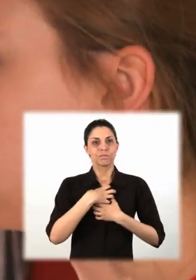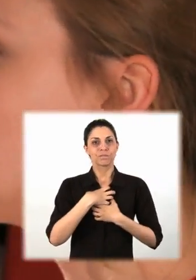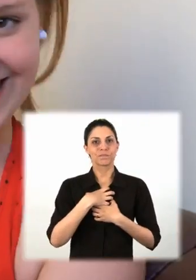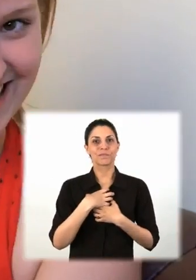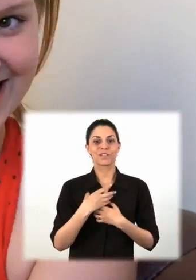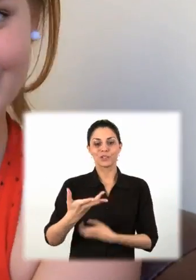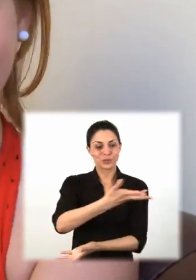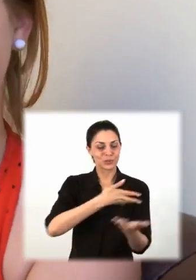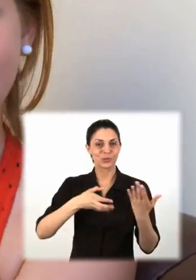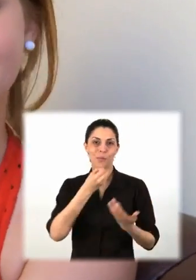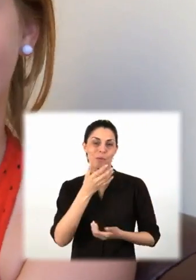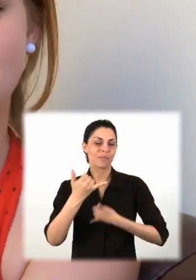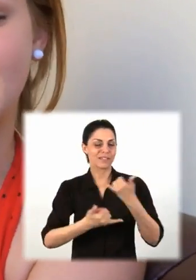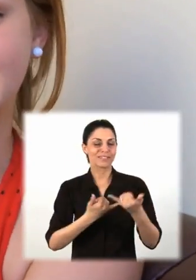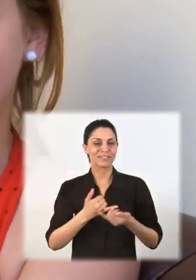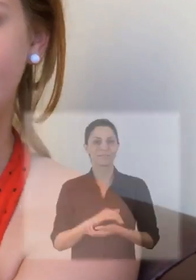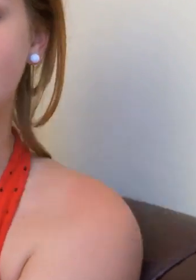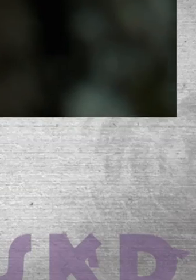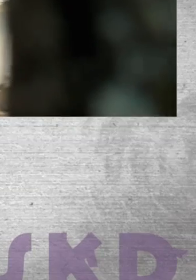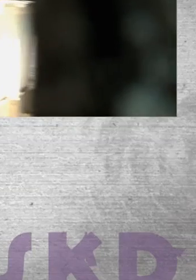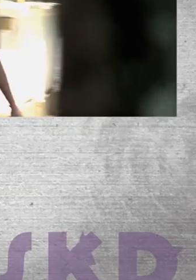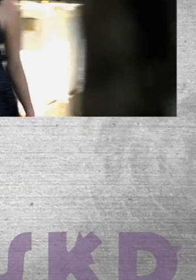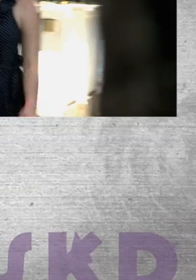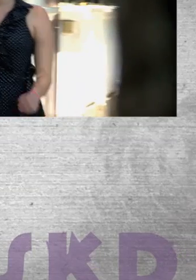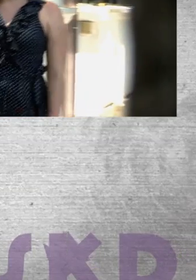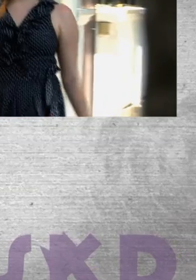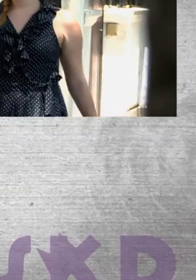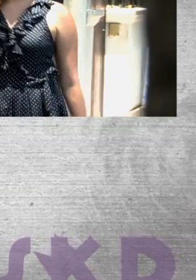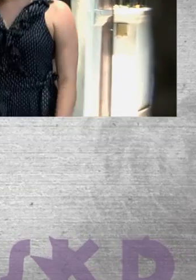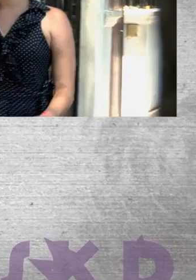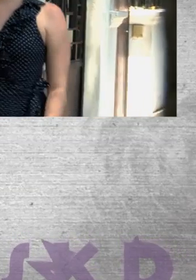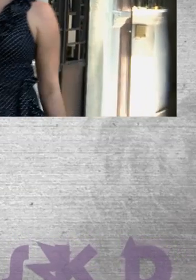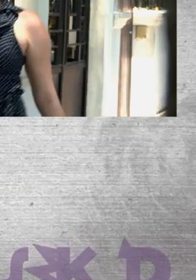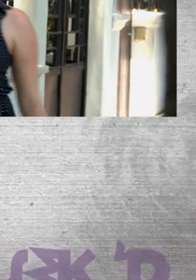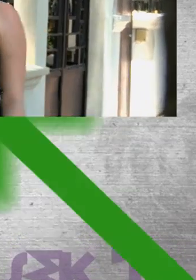e entrar naquilo tudo, naquela brincadeira.